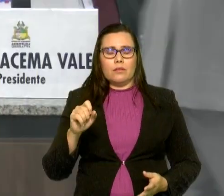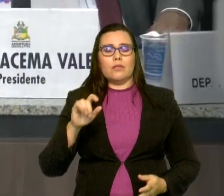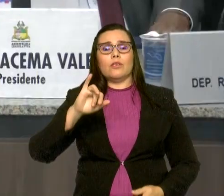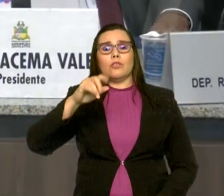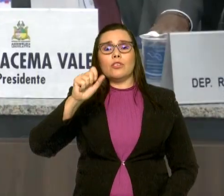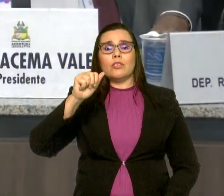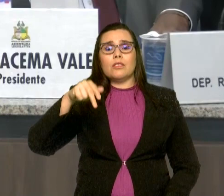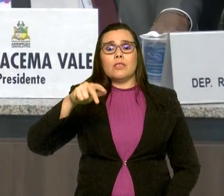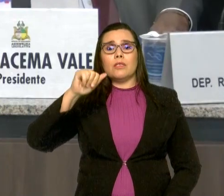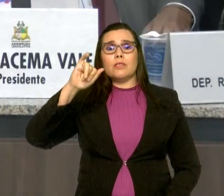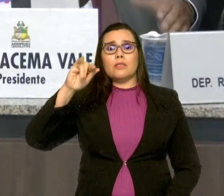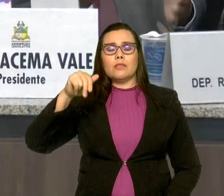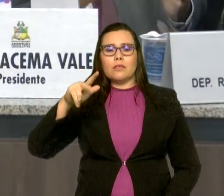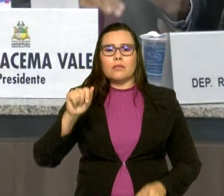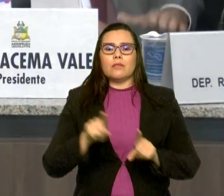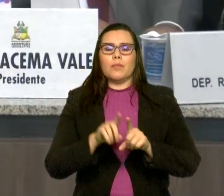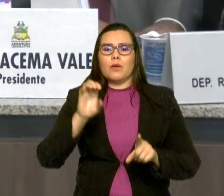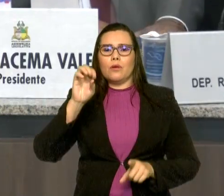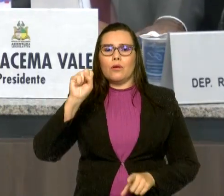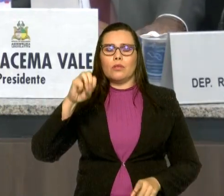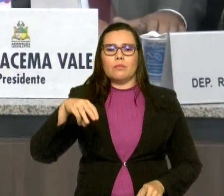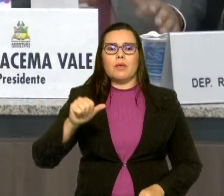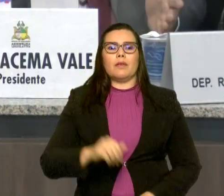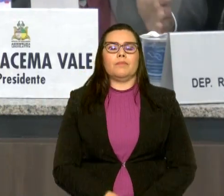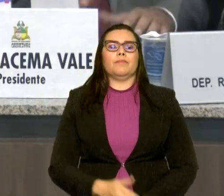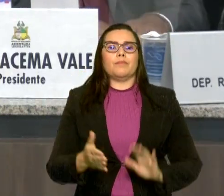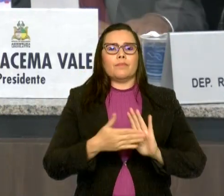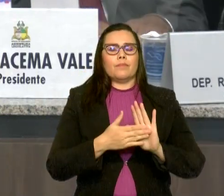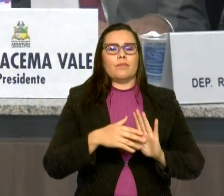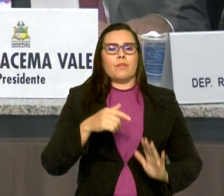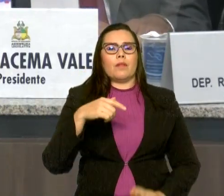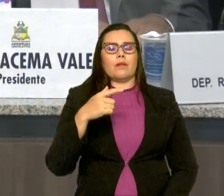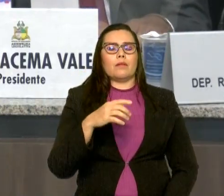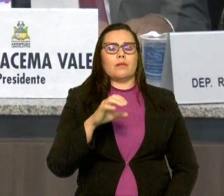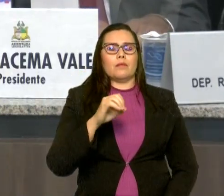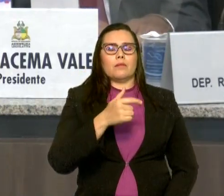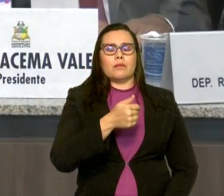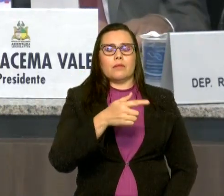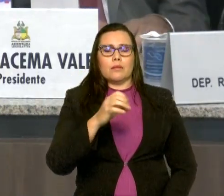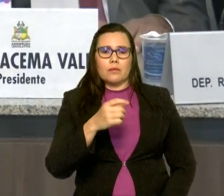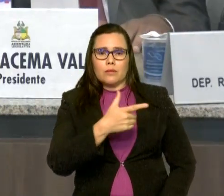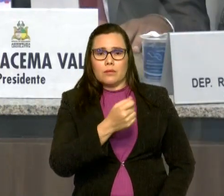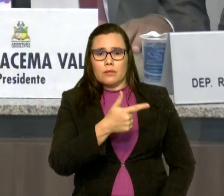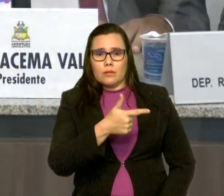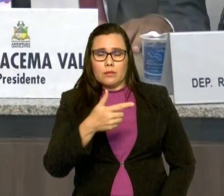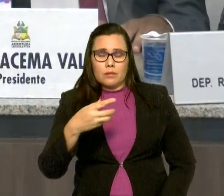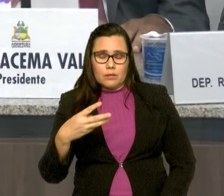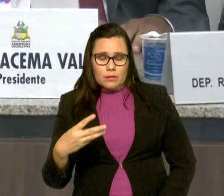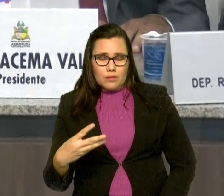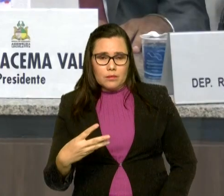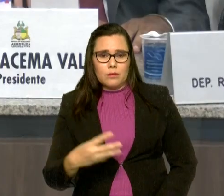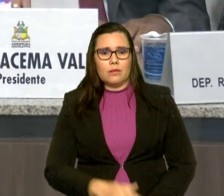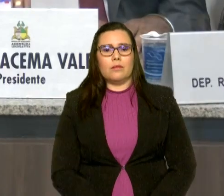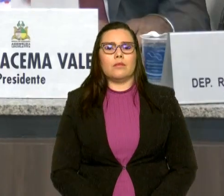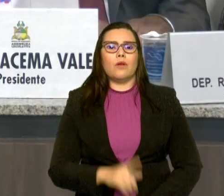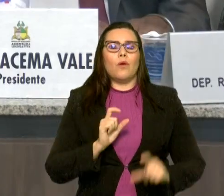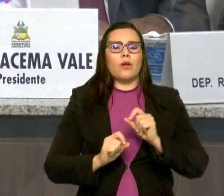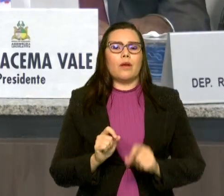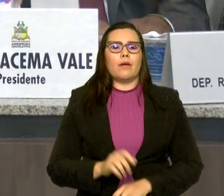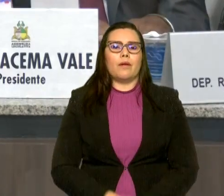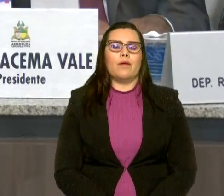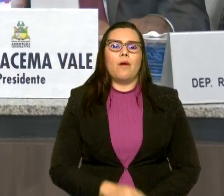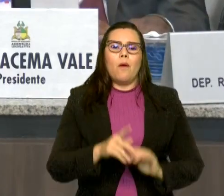número 270 de 2023, de autoria da mesa diretora, que dispõe sobre o programa de